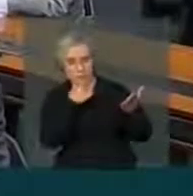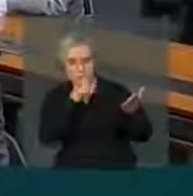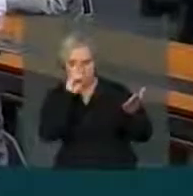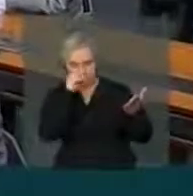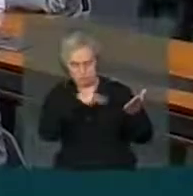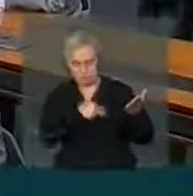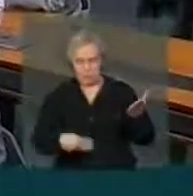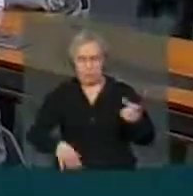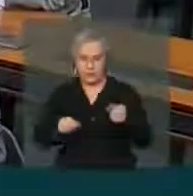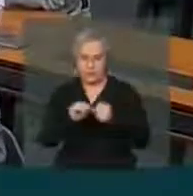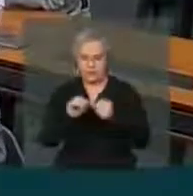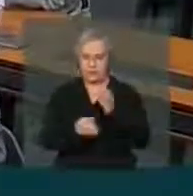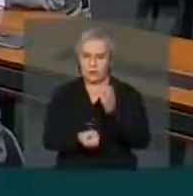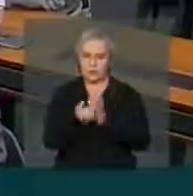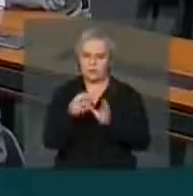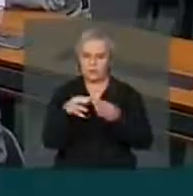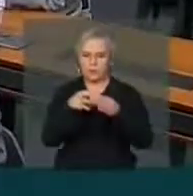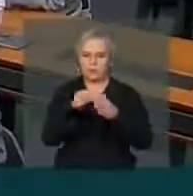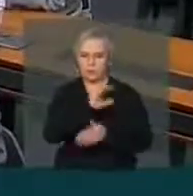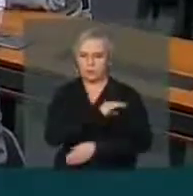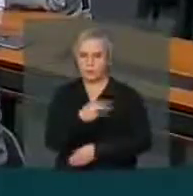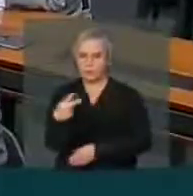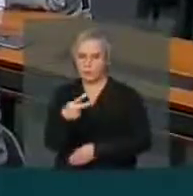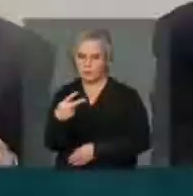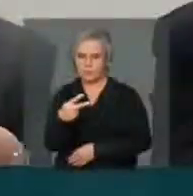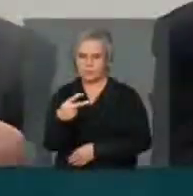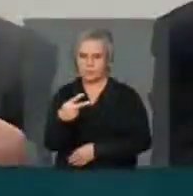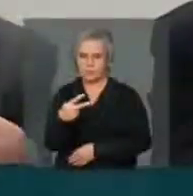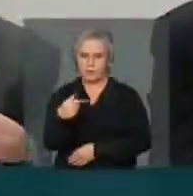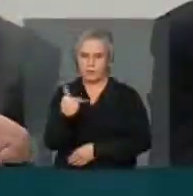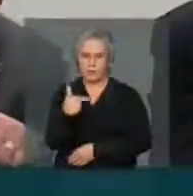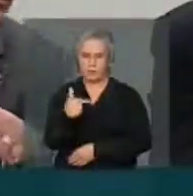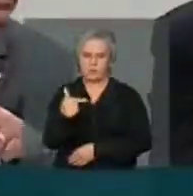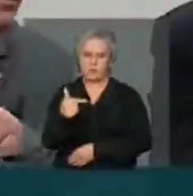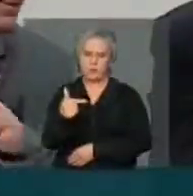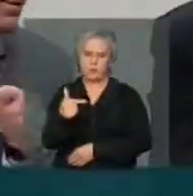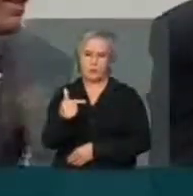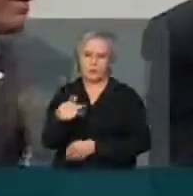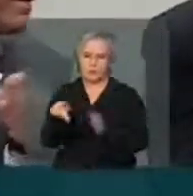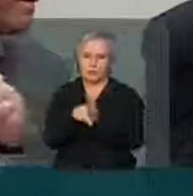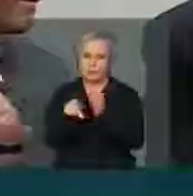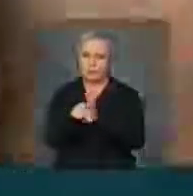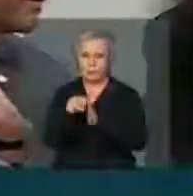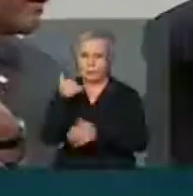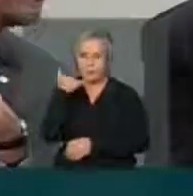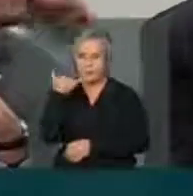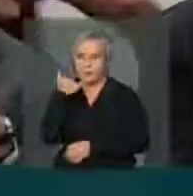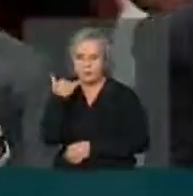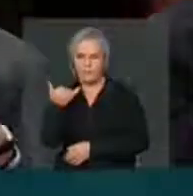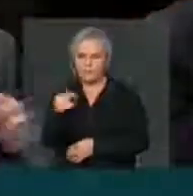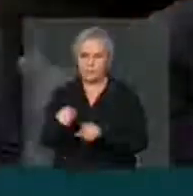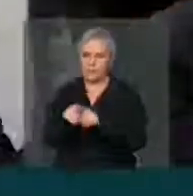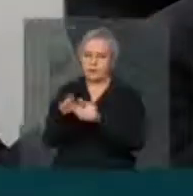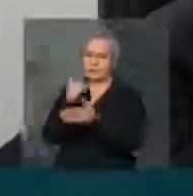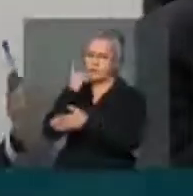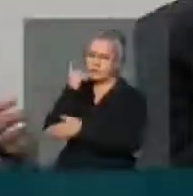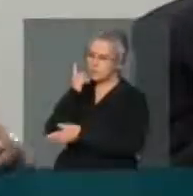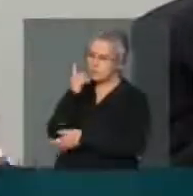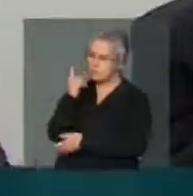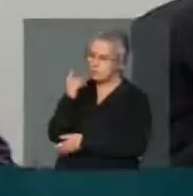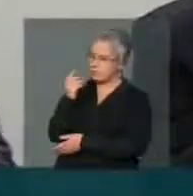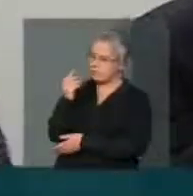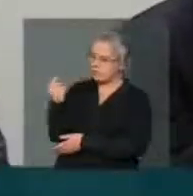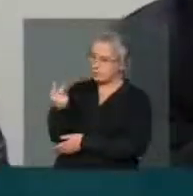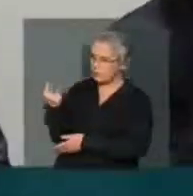subcomissão para as questões da telefonia dentro da Comissão de Defesa do Consumidor. O deputado Eros aqui, que está do meu lado, o deputado Marcos Rota,